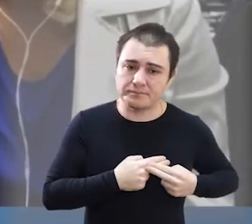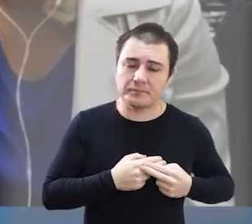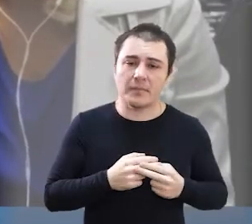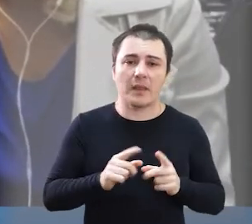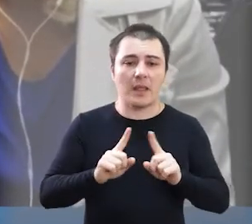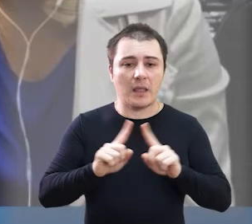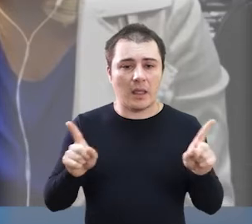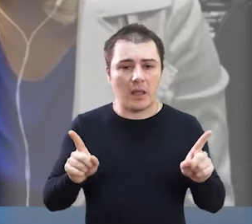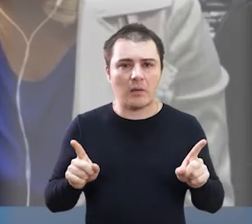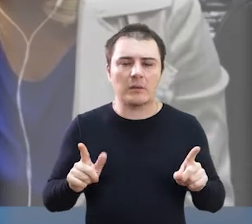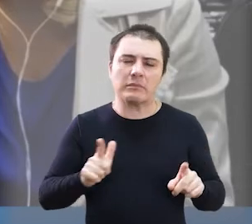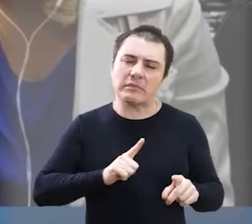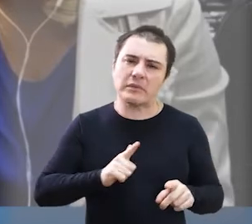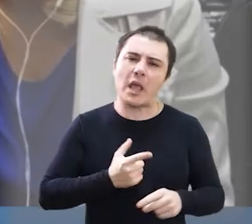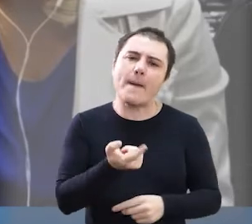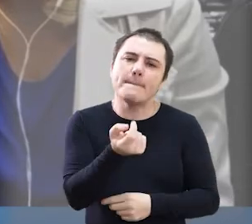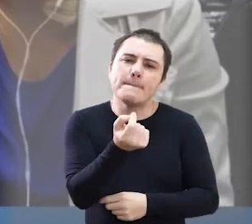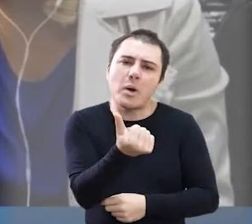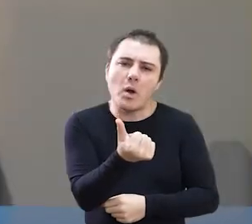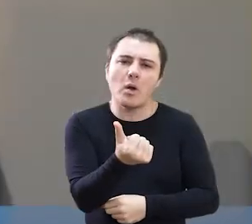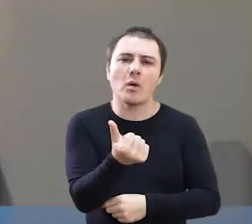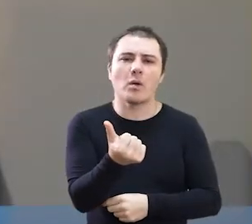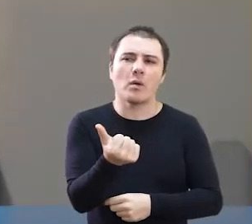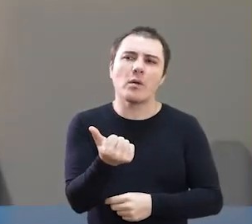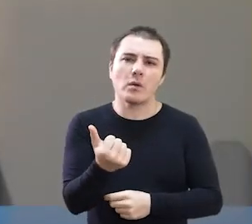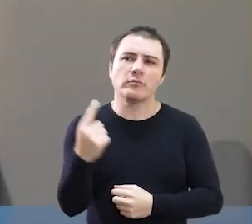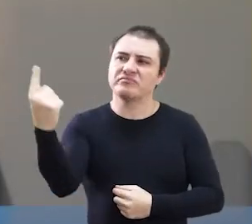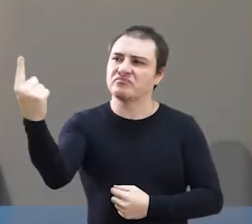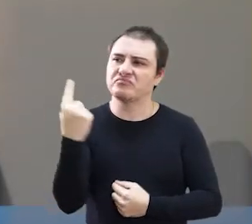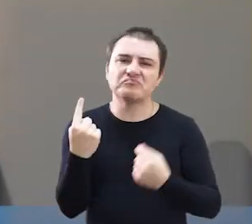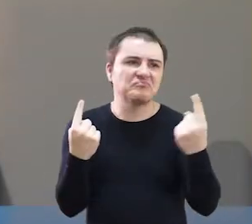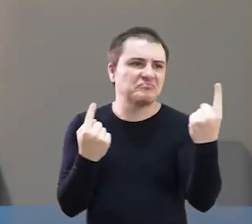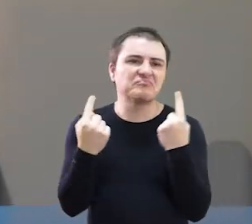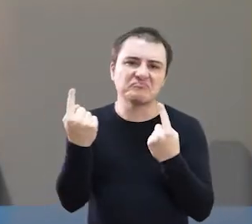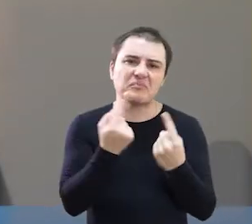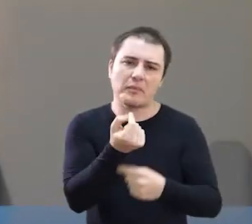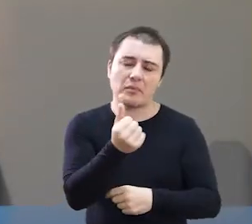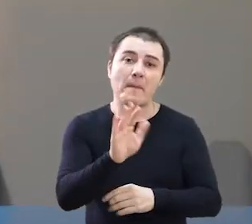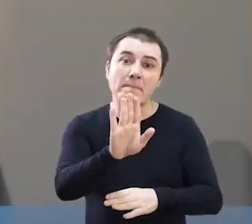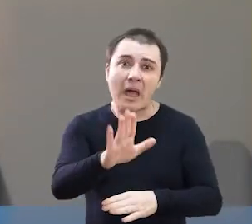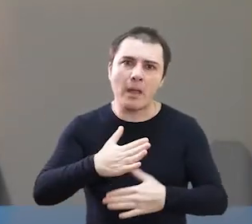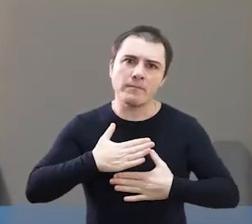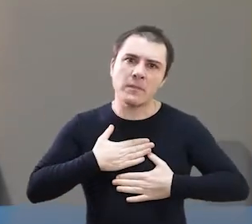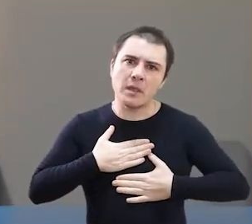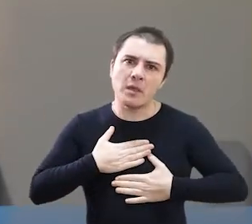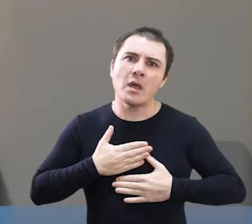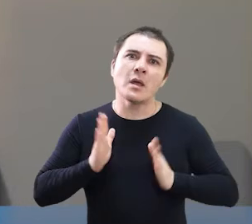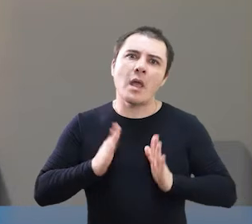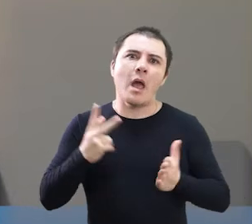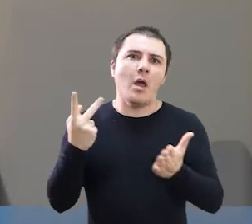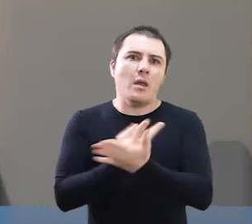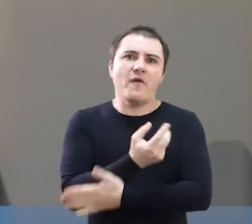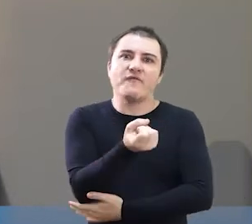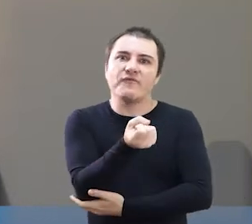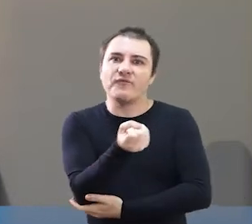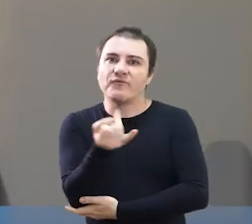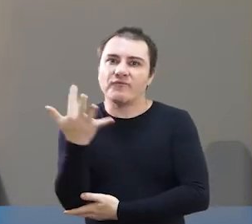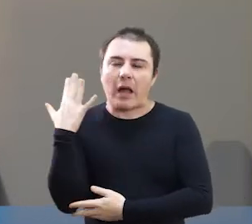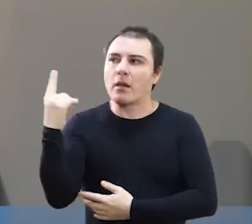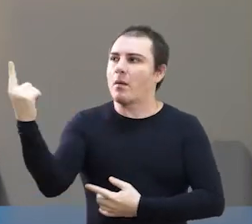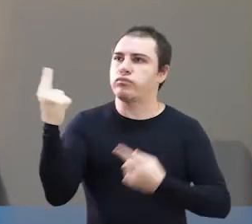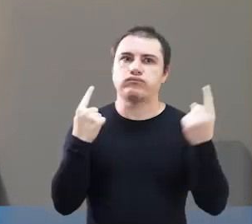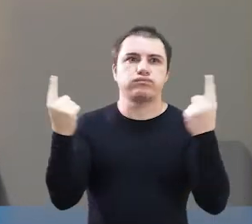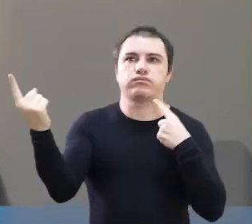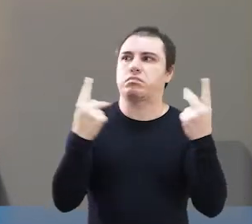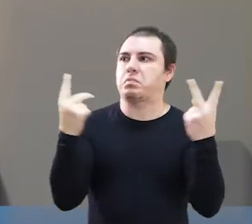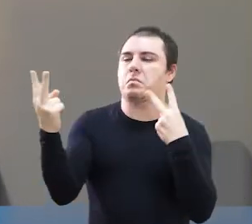Então, geralmente, chega para a gente 1 ou 2 casos durante o ano para a gente trabalhar em relação ao luto. Mas comigo aconteceu de que vários casos acabaram